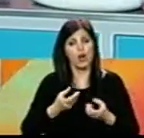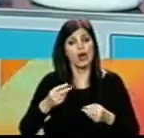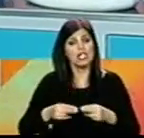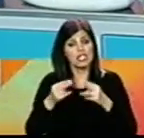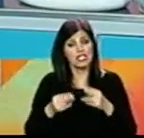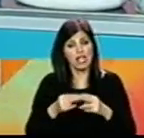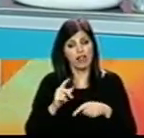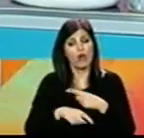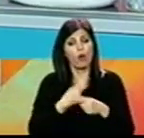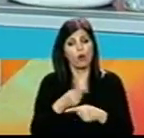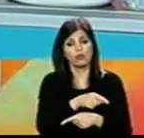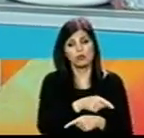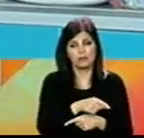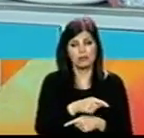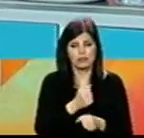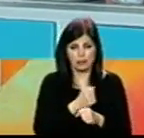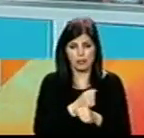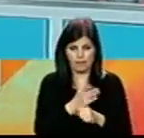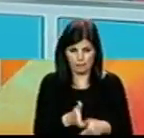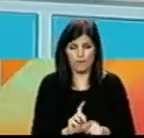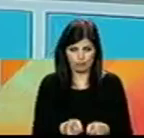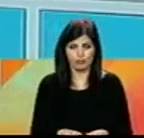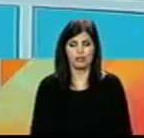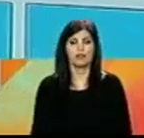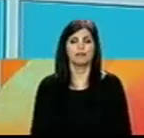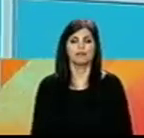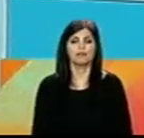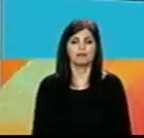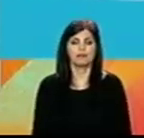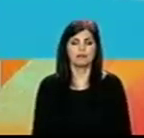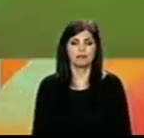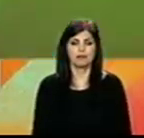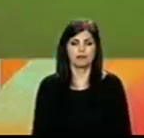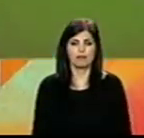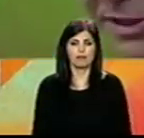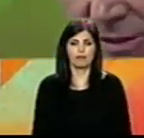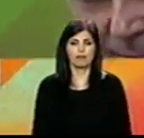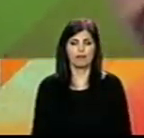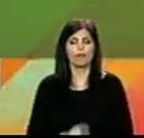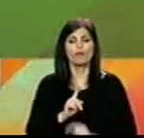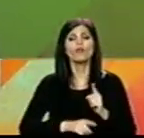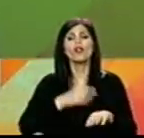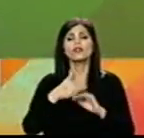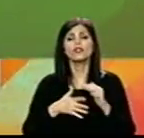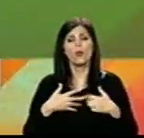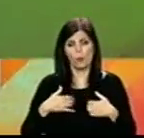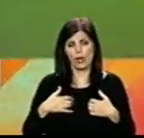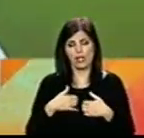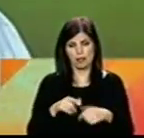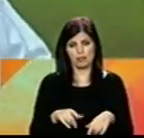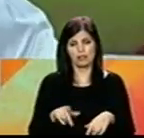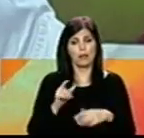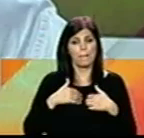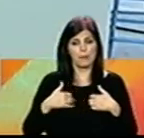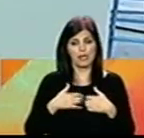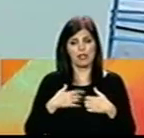mais noble para mim é a... Vamos trabalhar? Então vamos lá. Vamos a trabalhar. Vamos trabalhar. O tempo vamos lá. Chef, O que é que aconteceu a este bacalhau? Não, entretanto, este é um bacalhau que